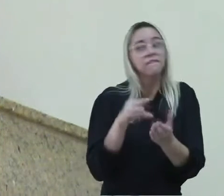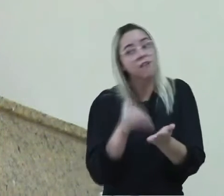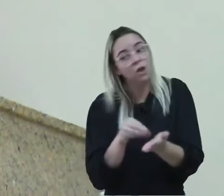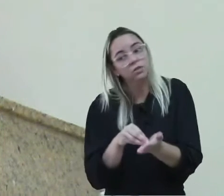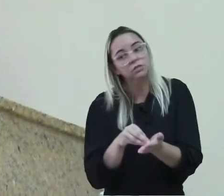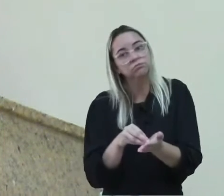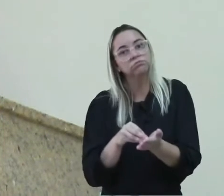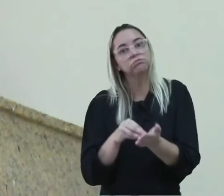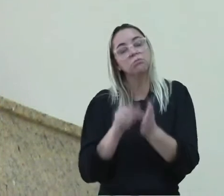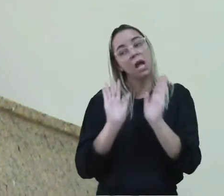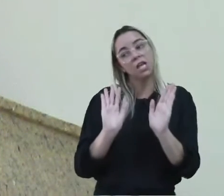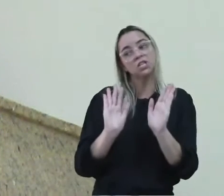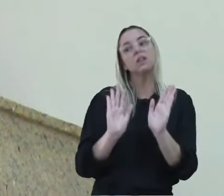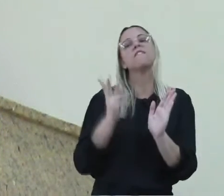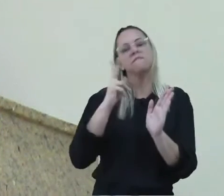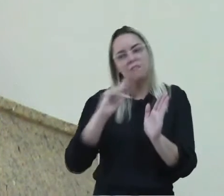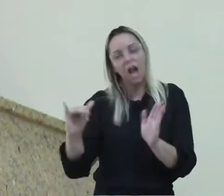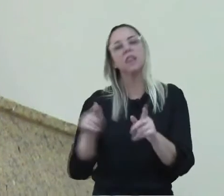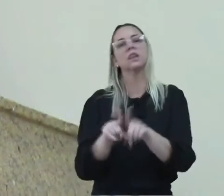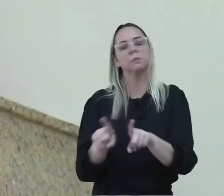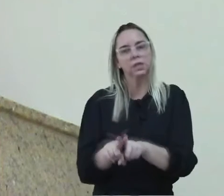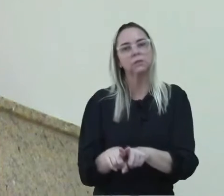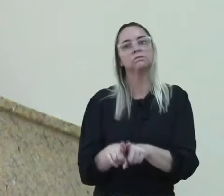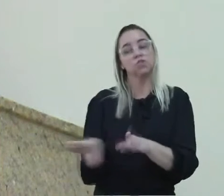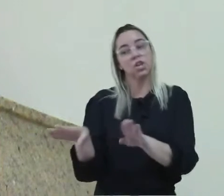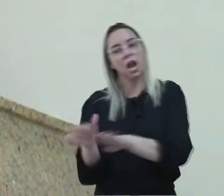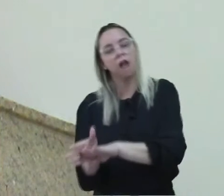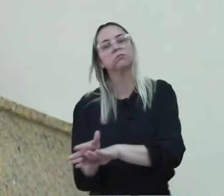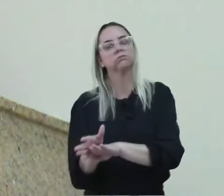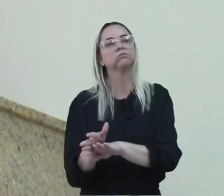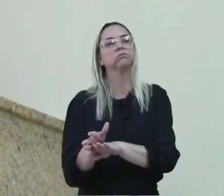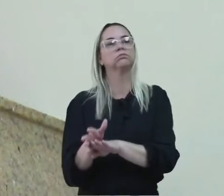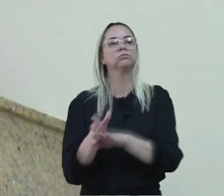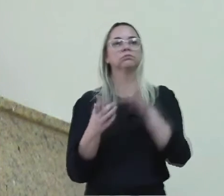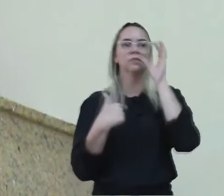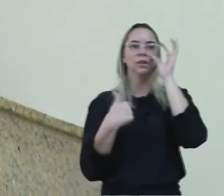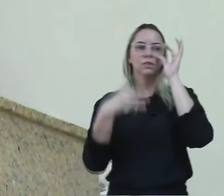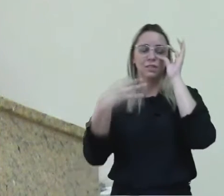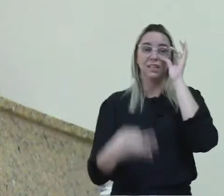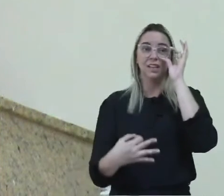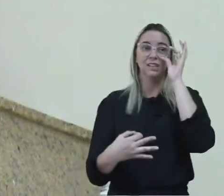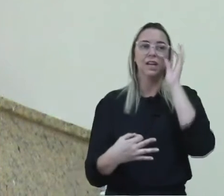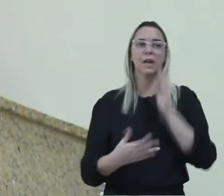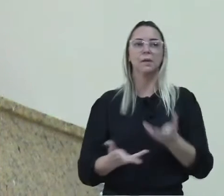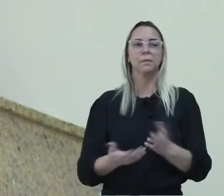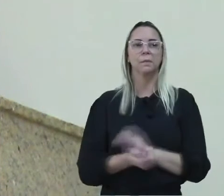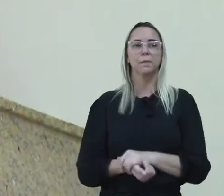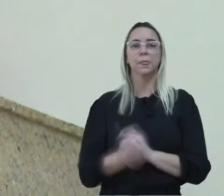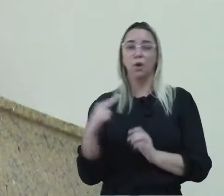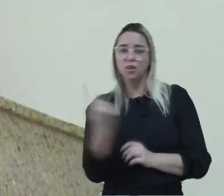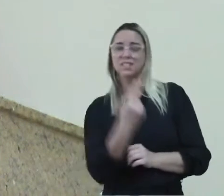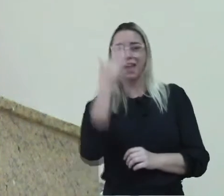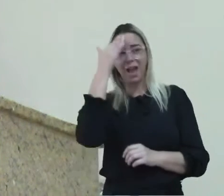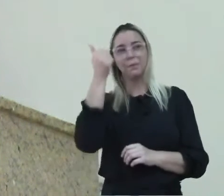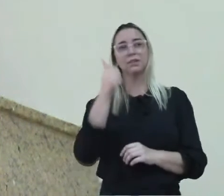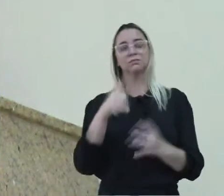mas na medida do possível vai chegar, né? Tenham certeza que o que, infelizmente, né, a gente sabe que a quantidade